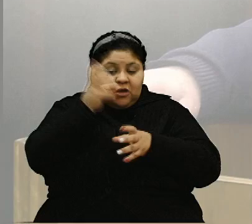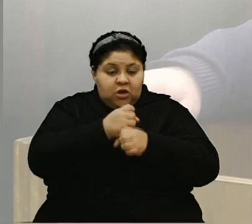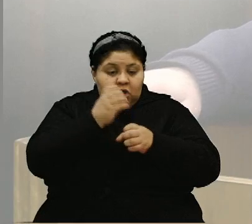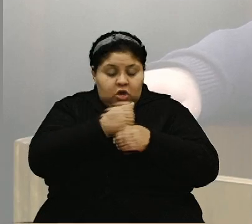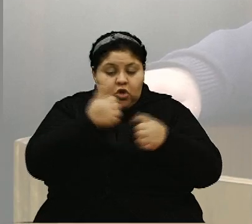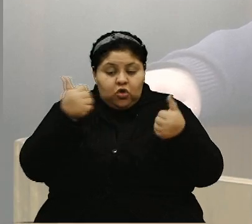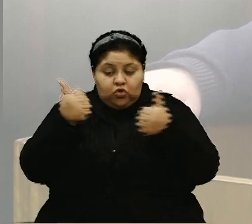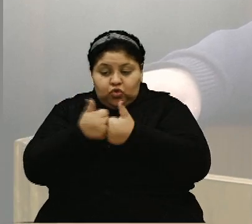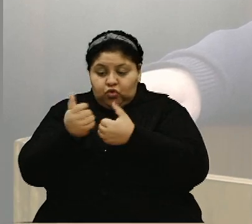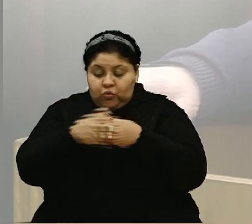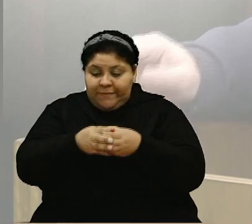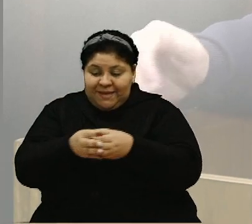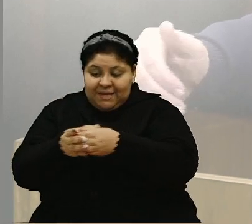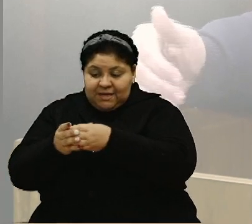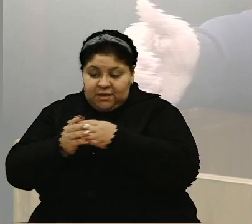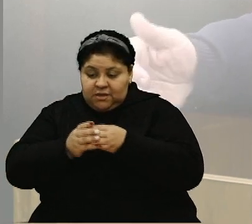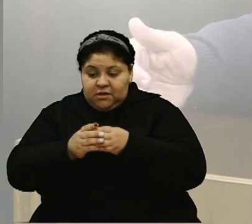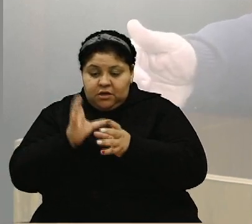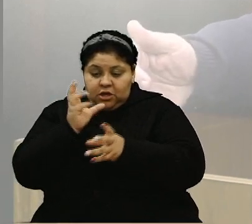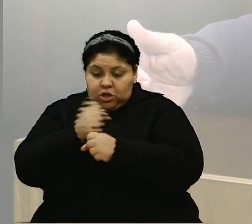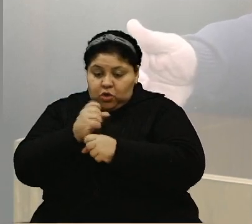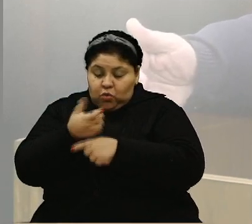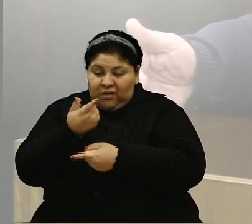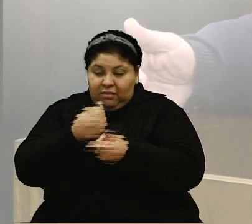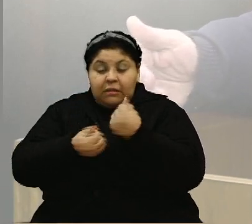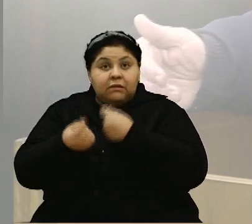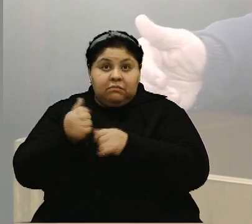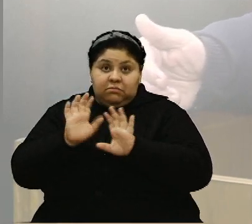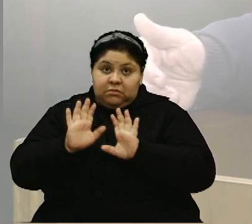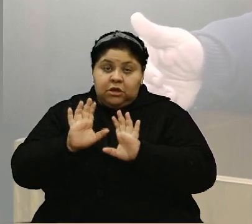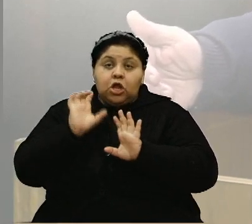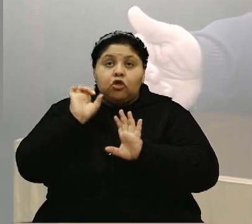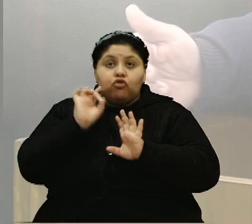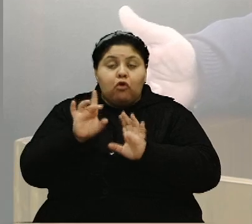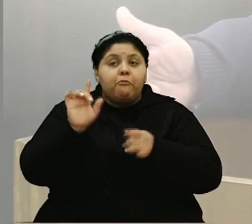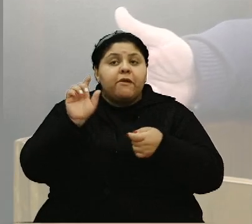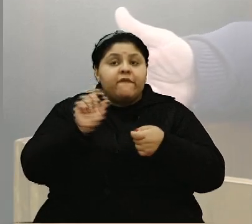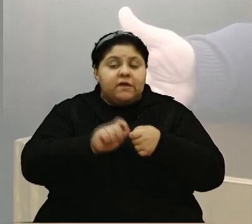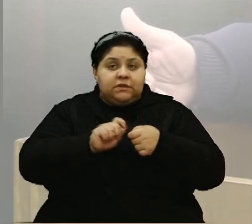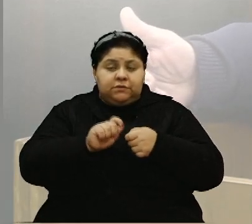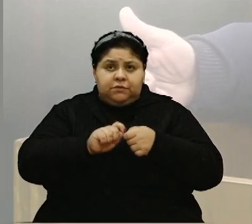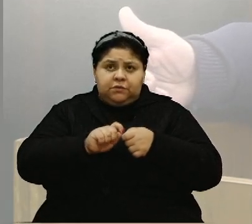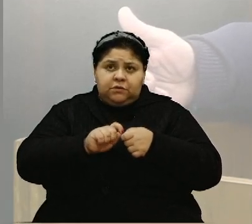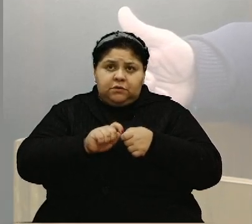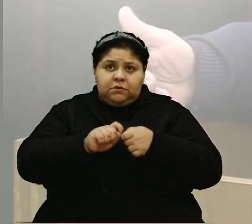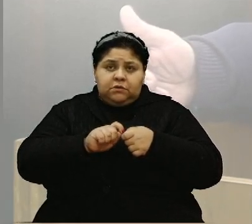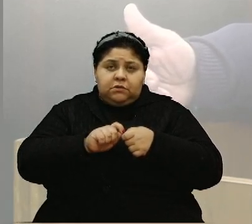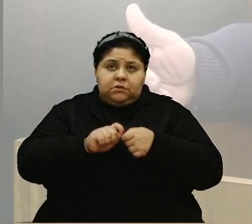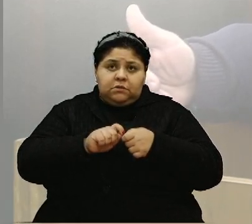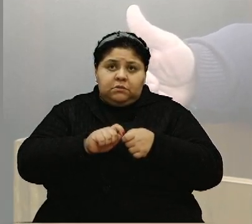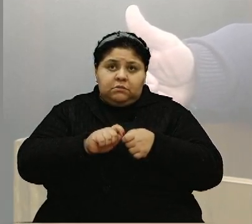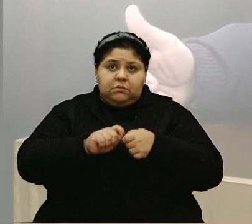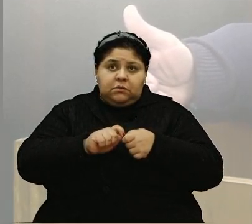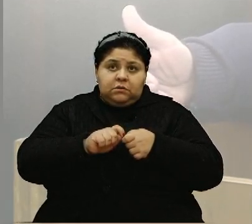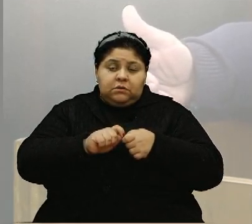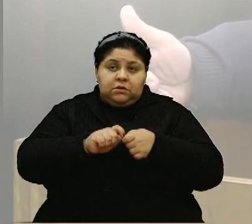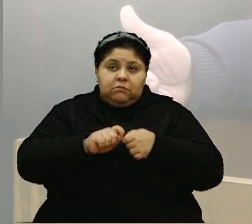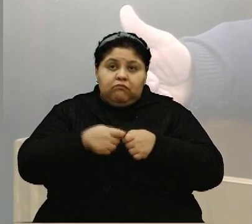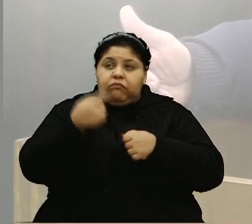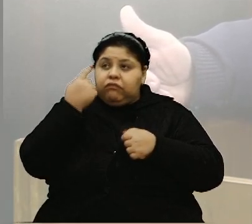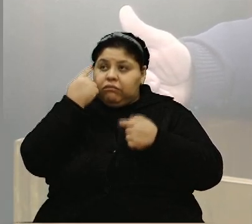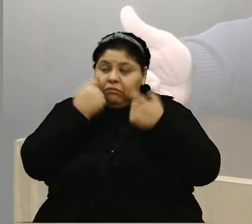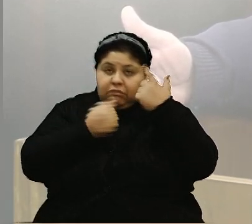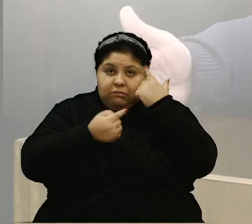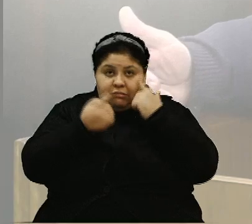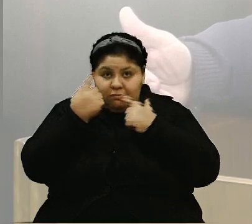a minha equipe, um cálculo econométrico, só para fazer a sessão de lágrimas, porque nós não